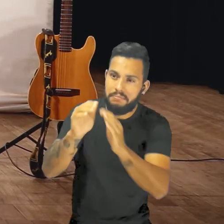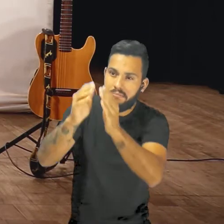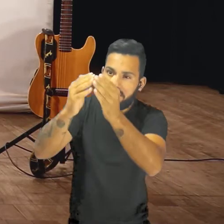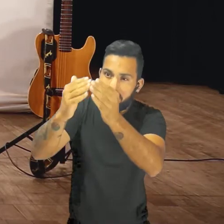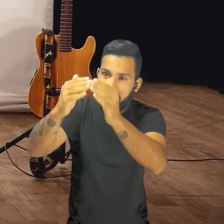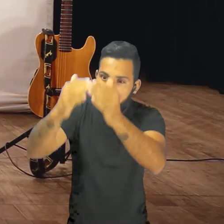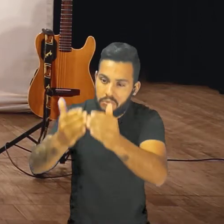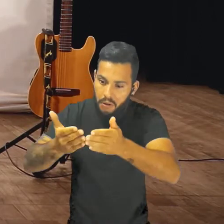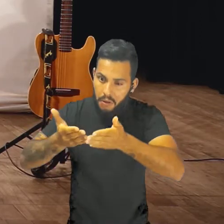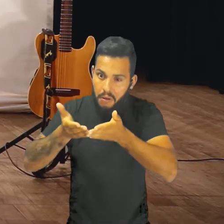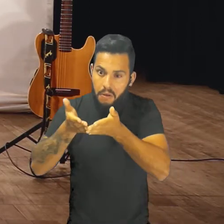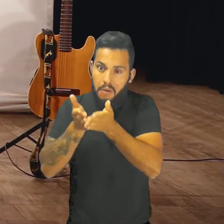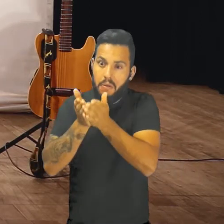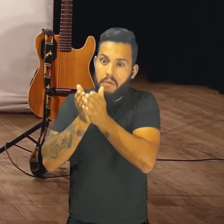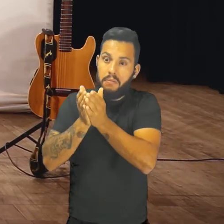de papel.